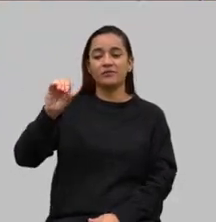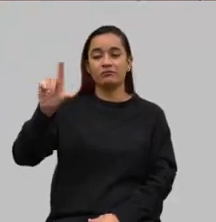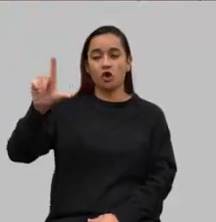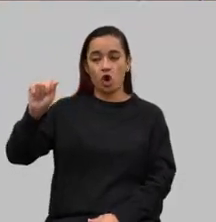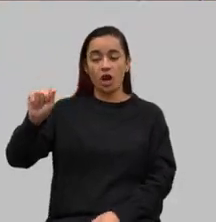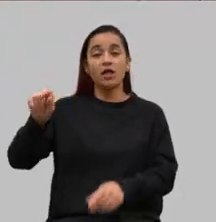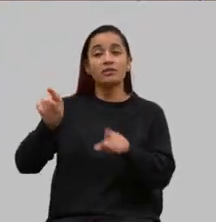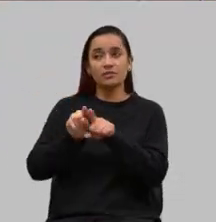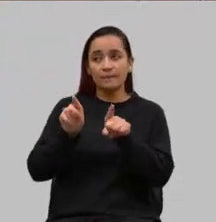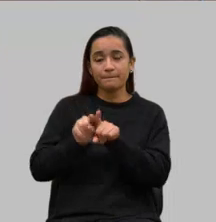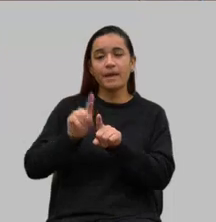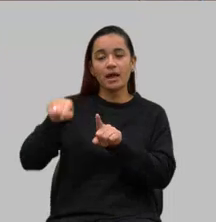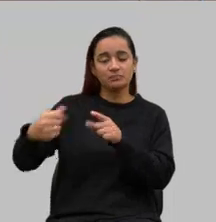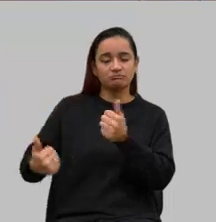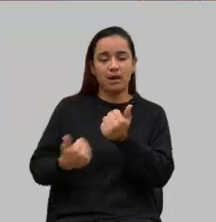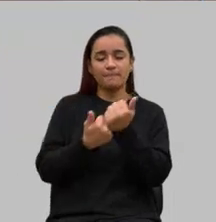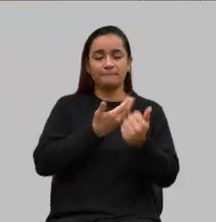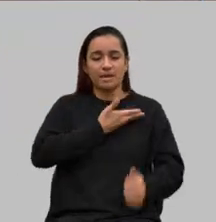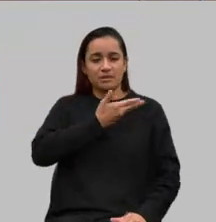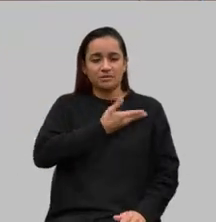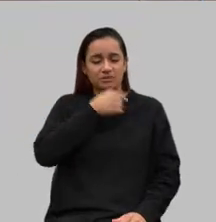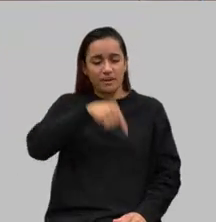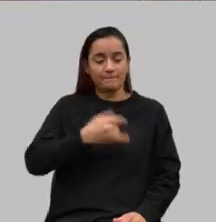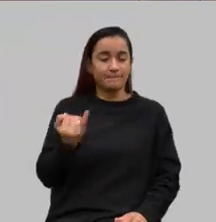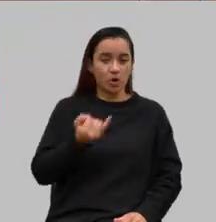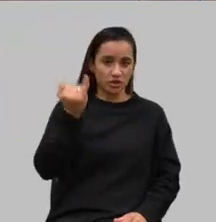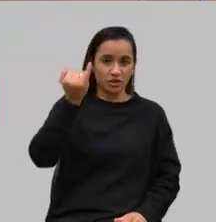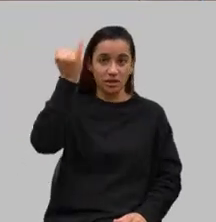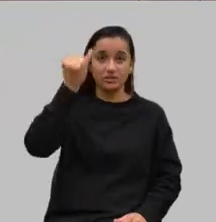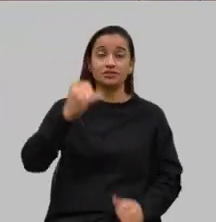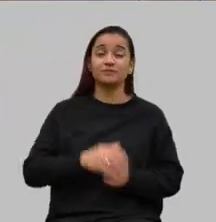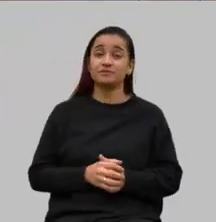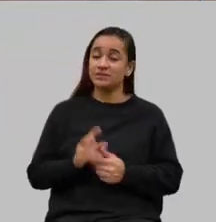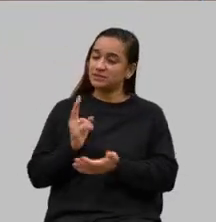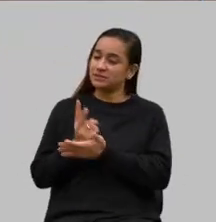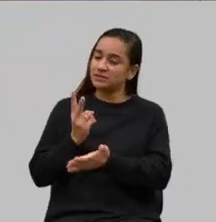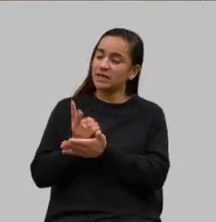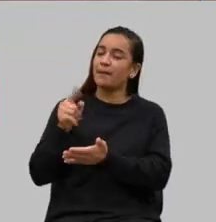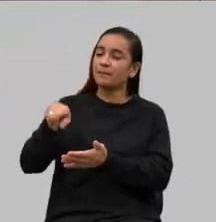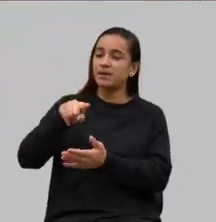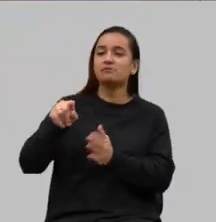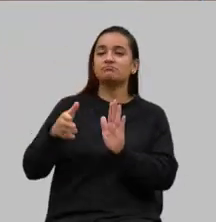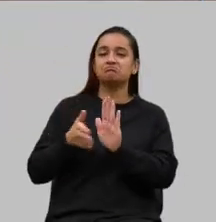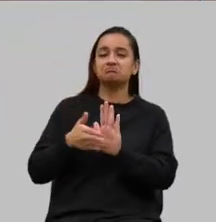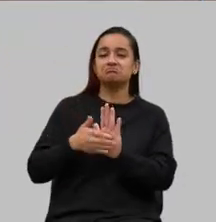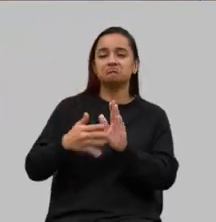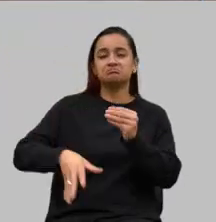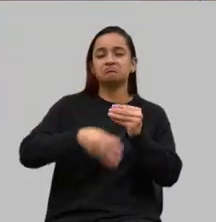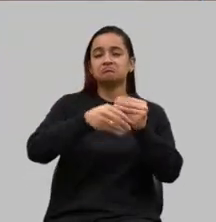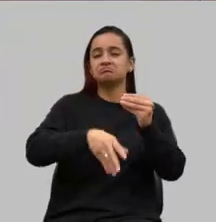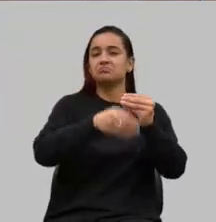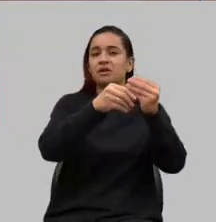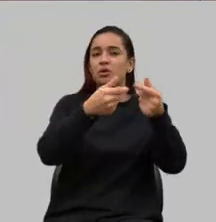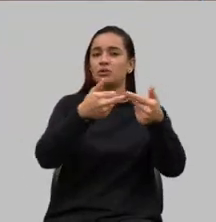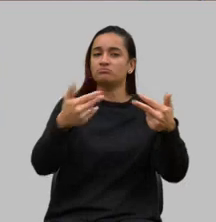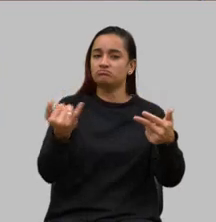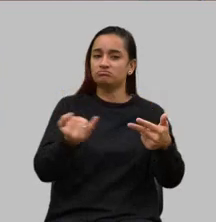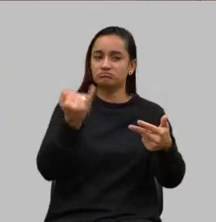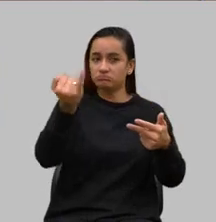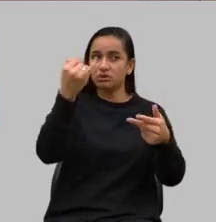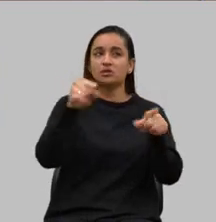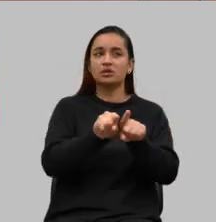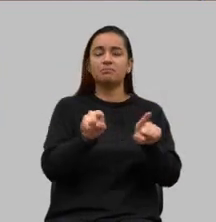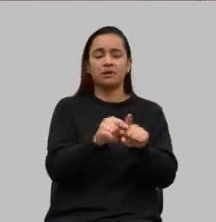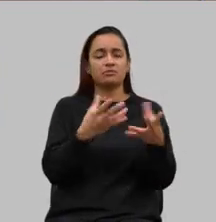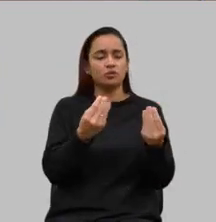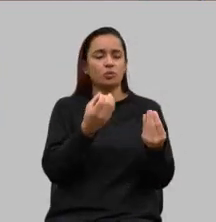importante para nós e trazendo sempre ões como eu também referencie muito efetivas